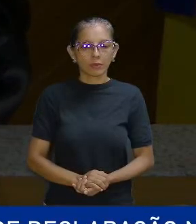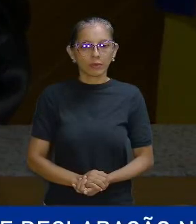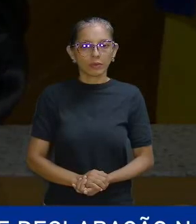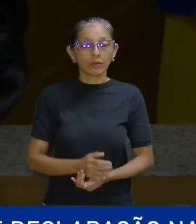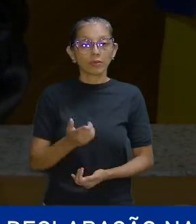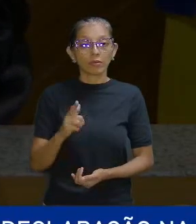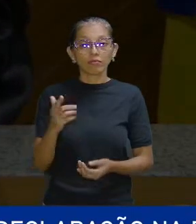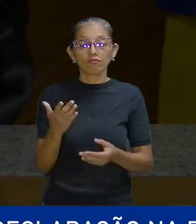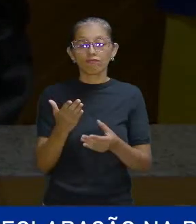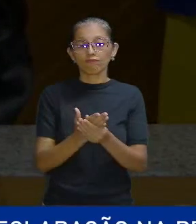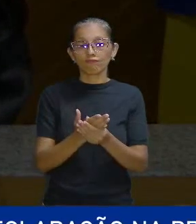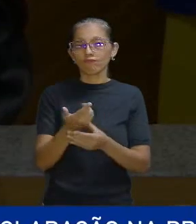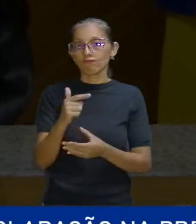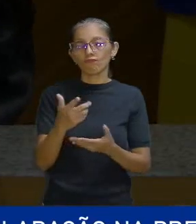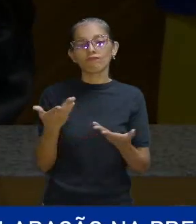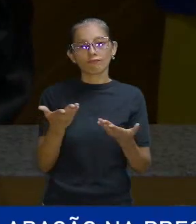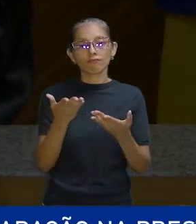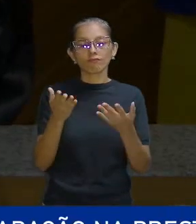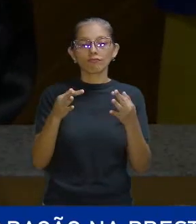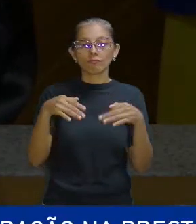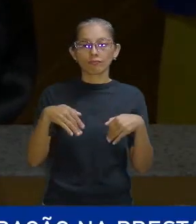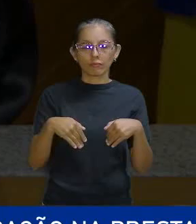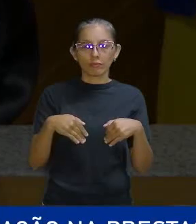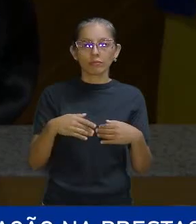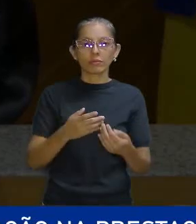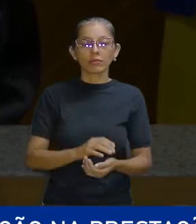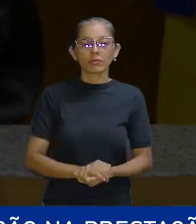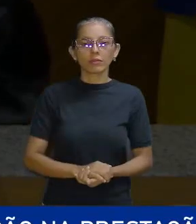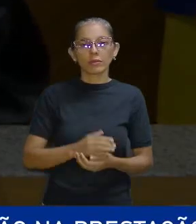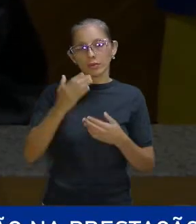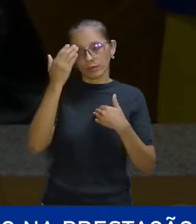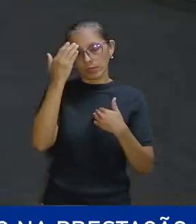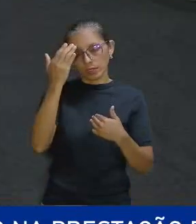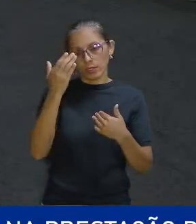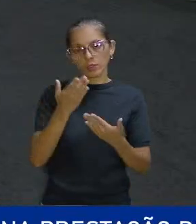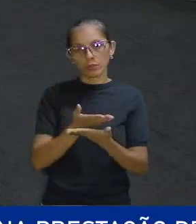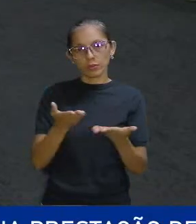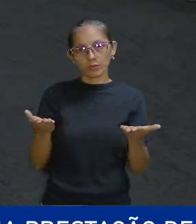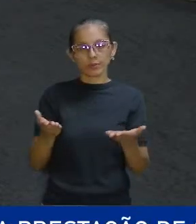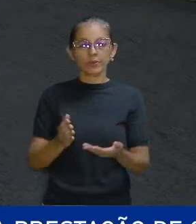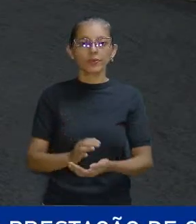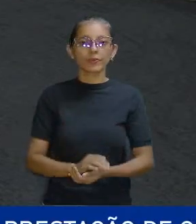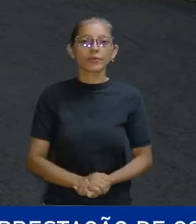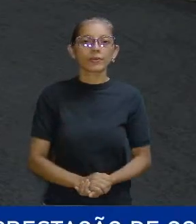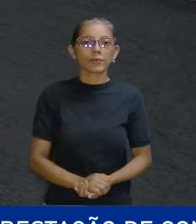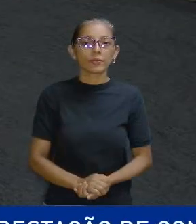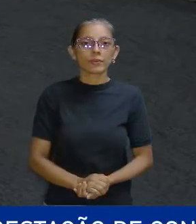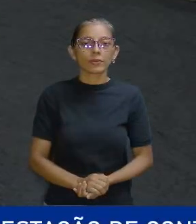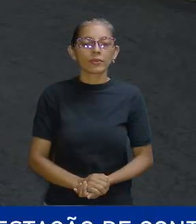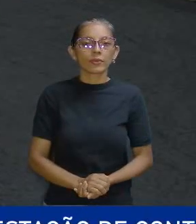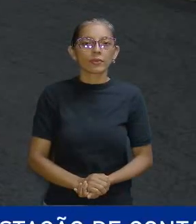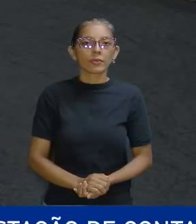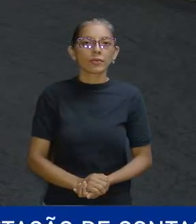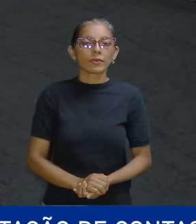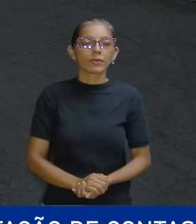tendo mais processo, declaro encerrada a presente sessão, agradecendo a participação. Imagem ampla do plenário.